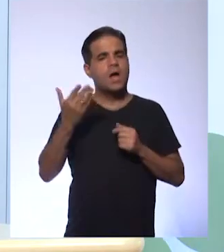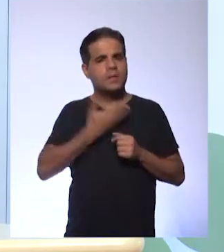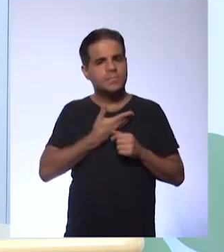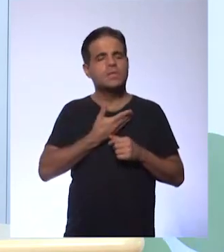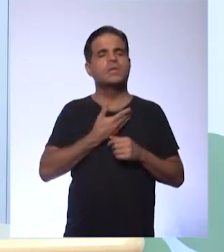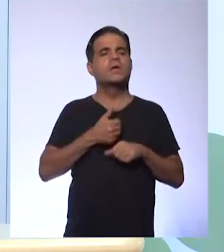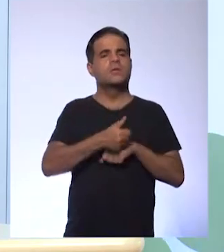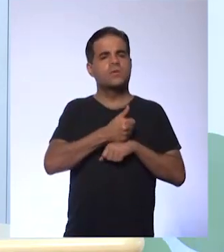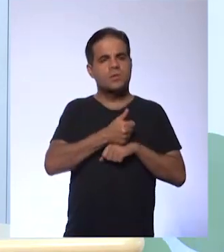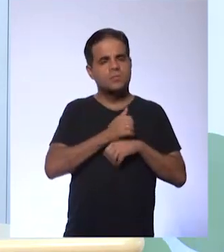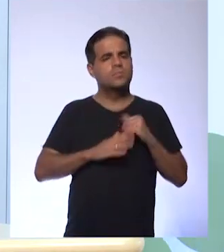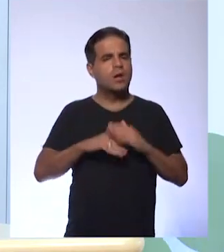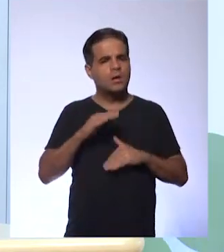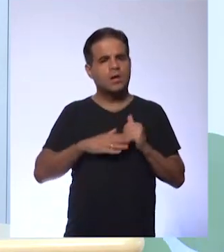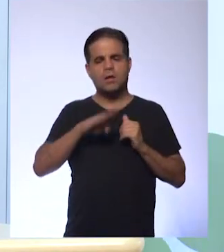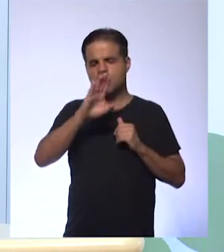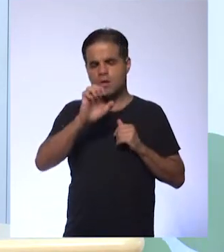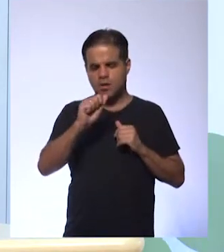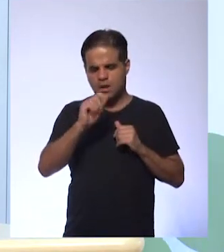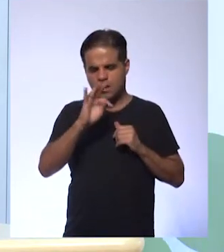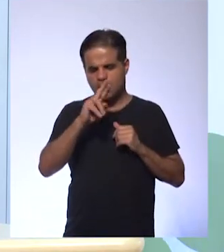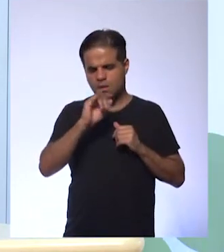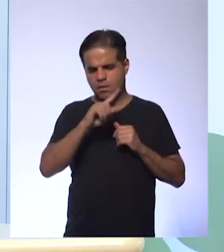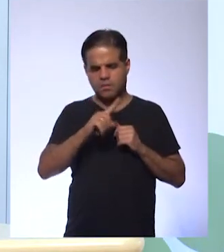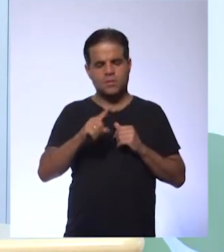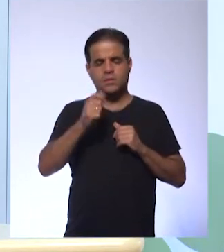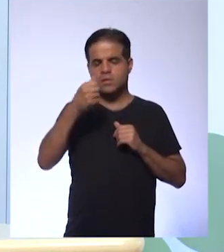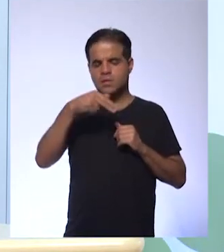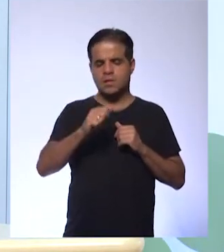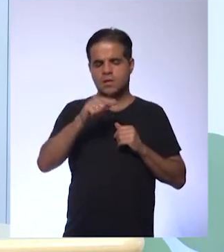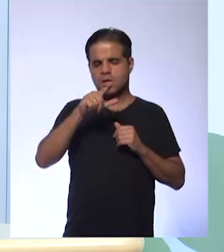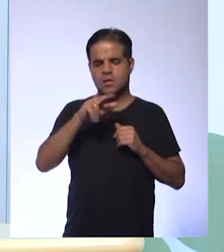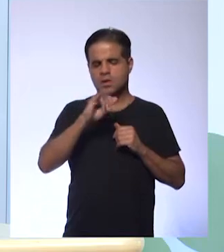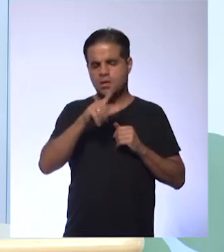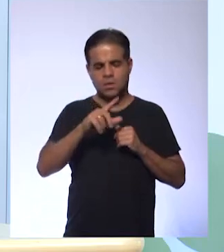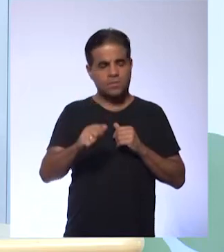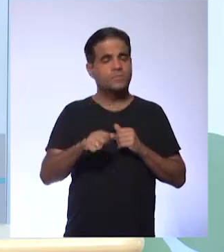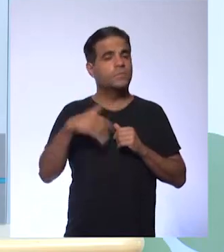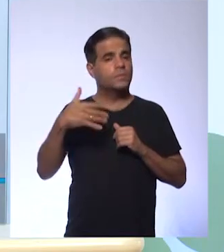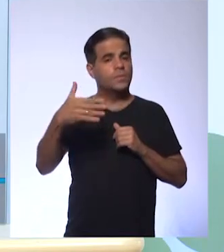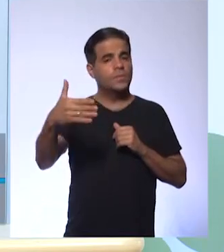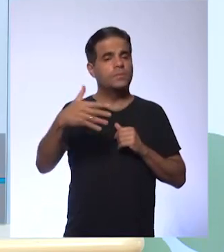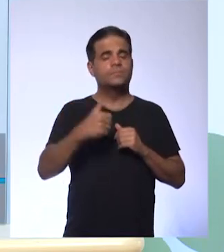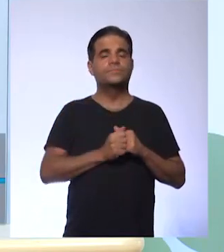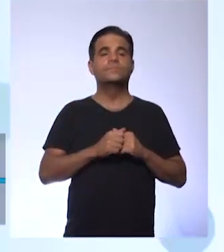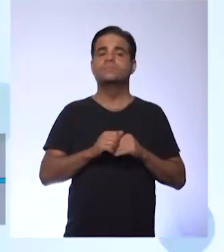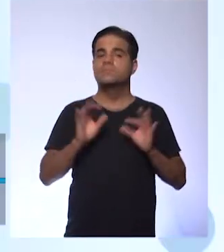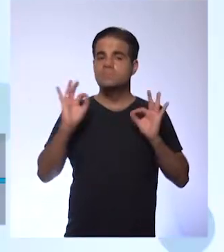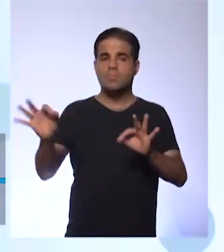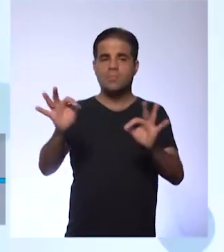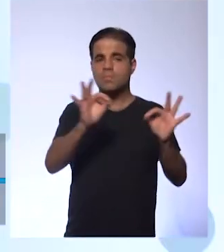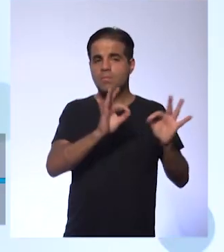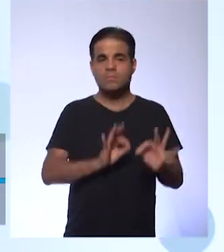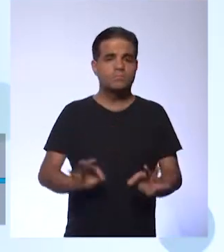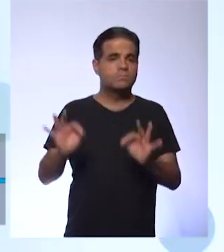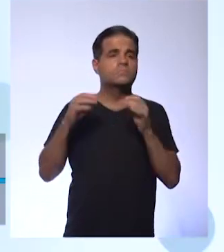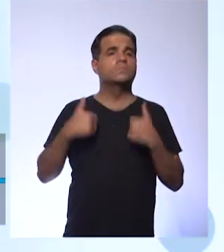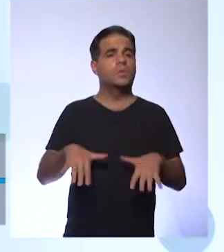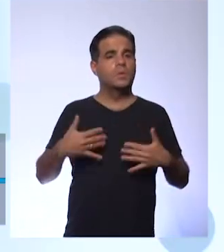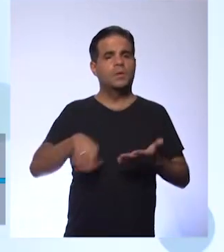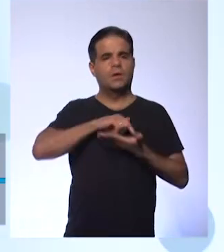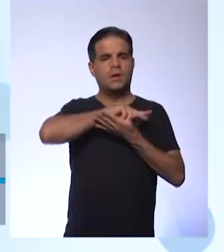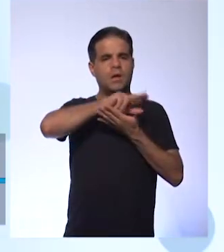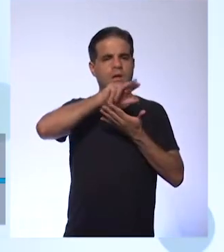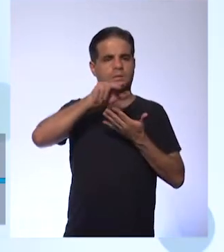e exatamente. profissional. Beatriz também, Ana Luísa. Exatamente, exatamente. São